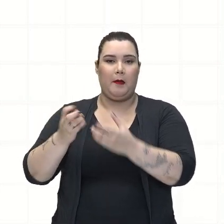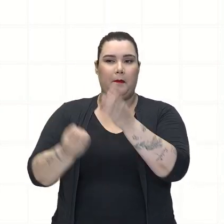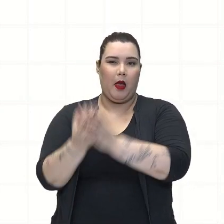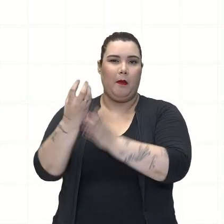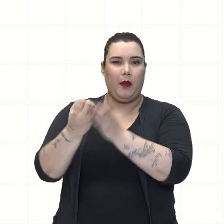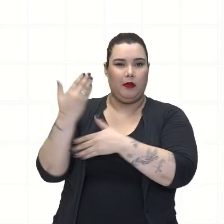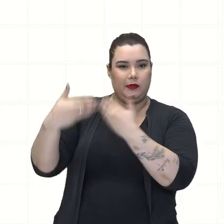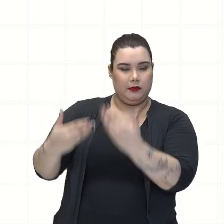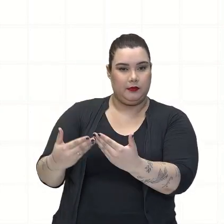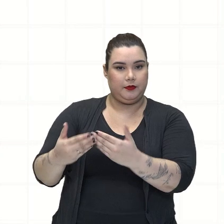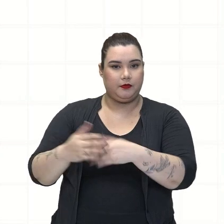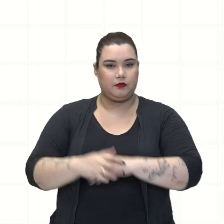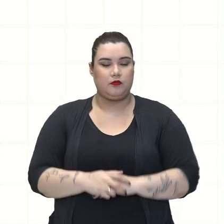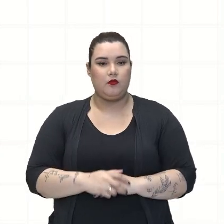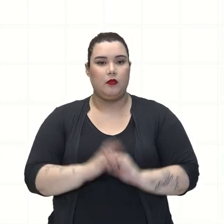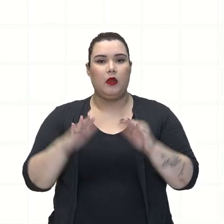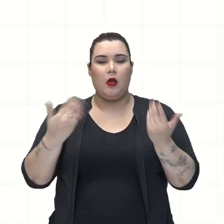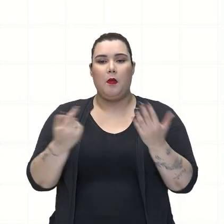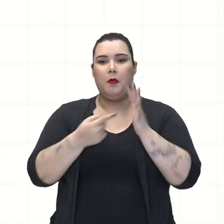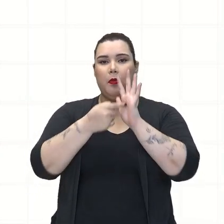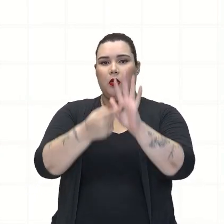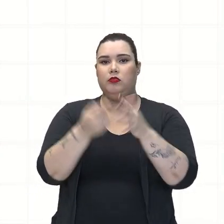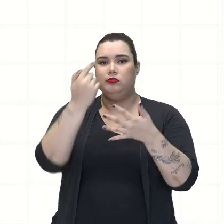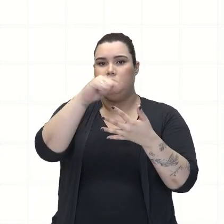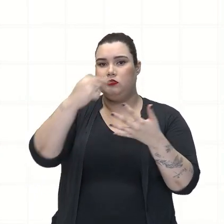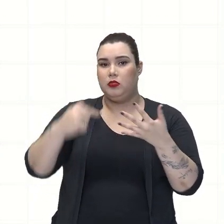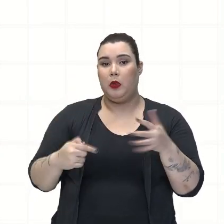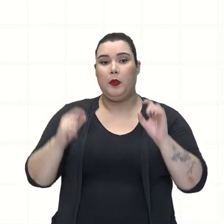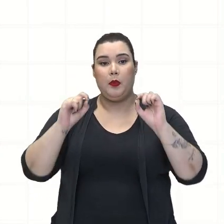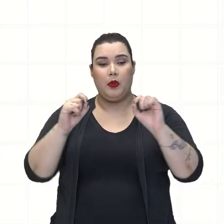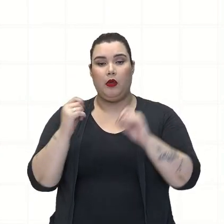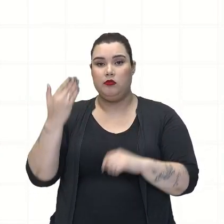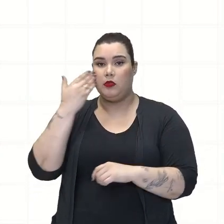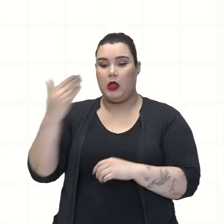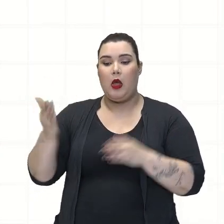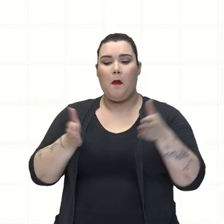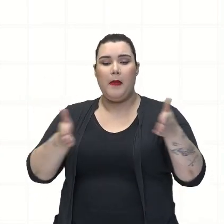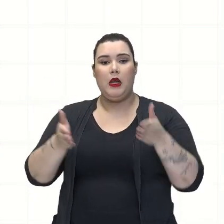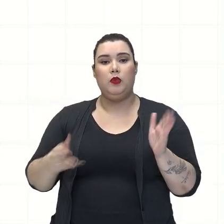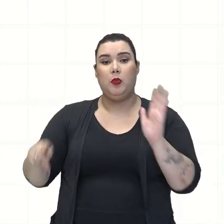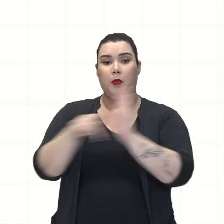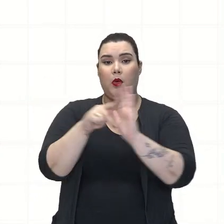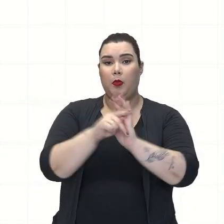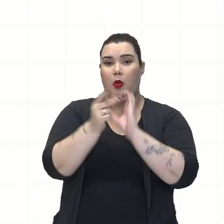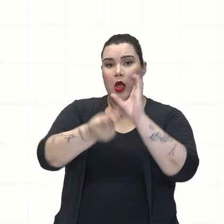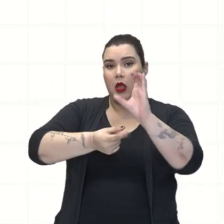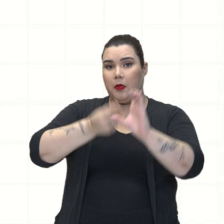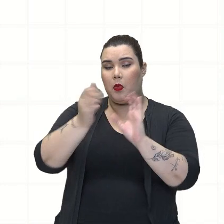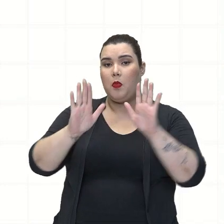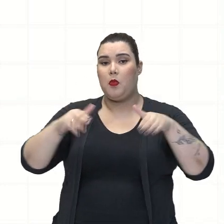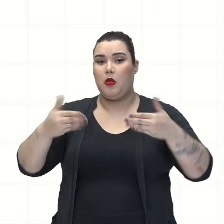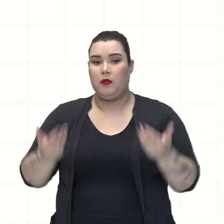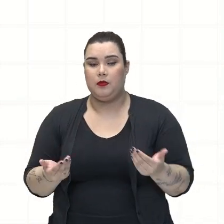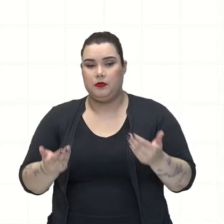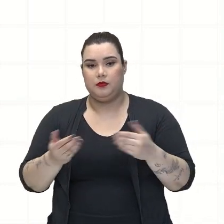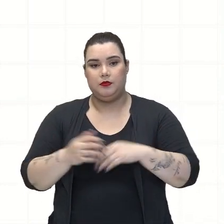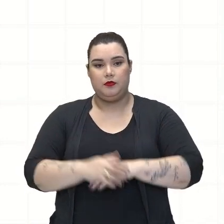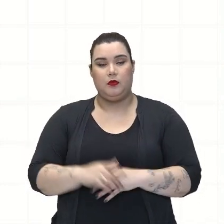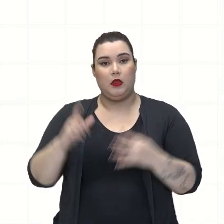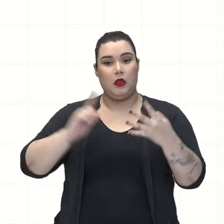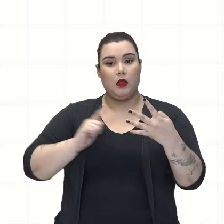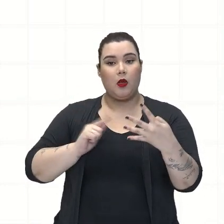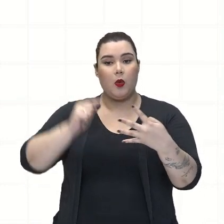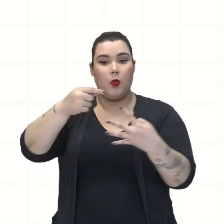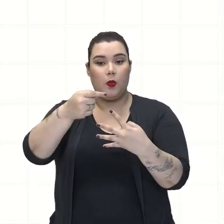Outro ponto que eu gostaria de destacar para vocês é que o capitalismo ele pode ser organizado ali em fases. E nós temos